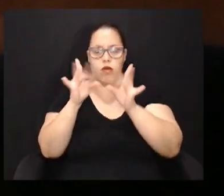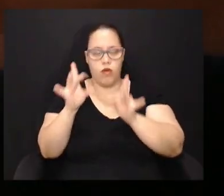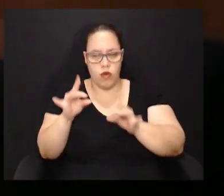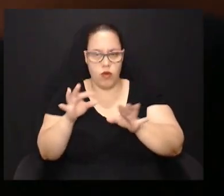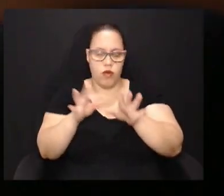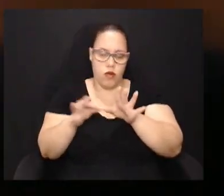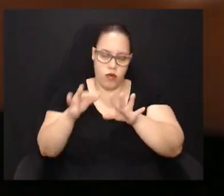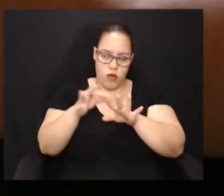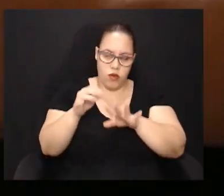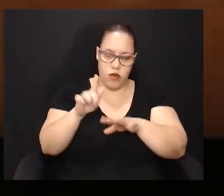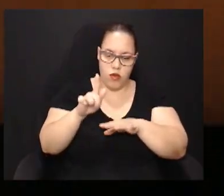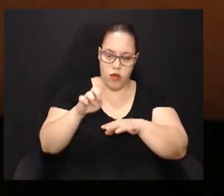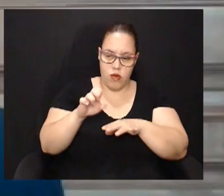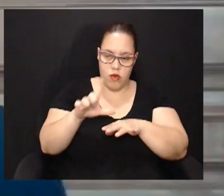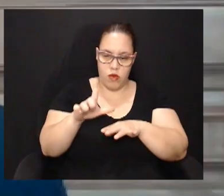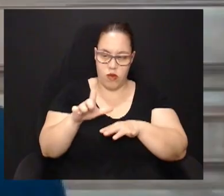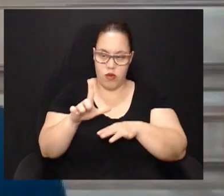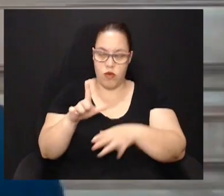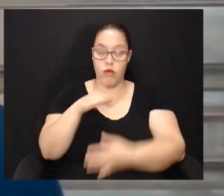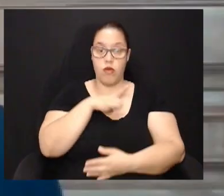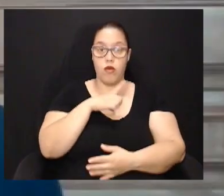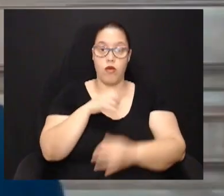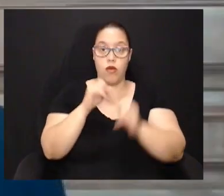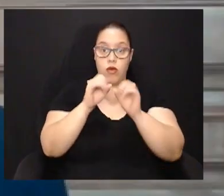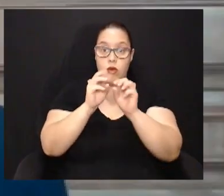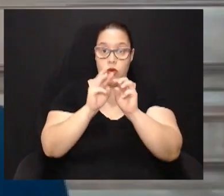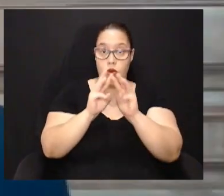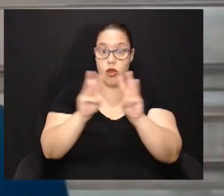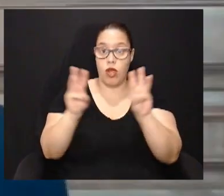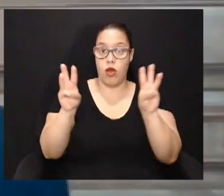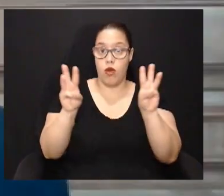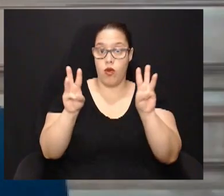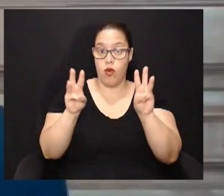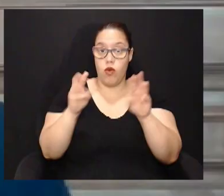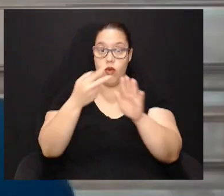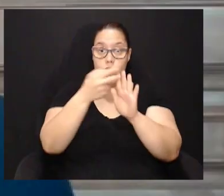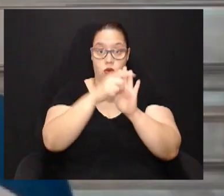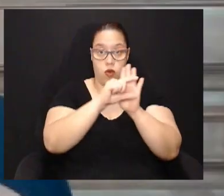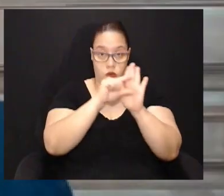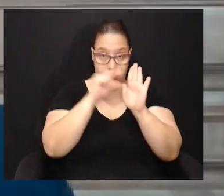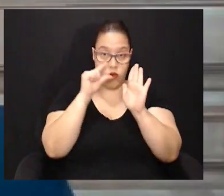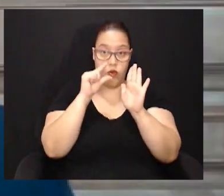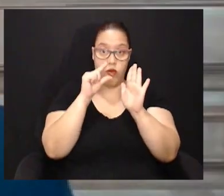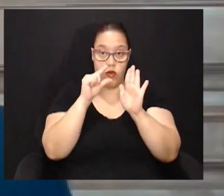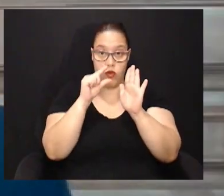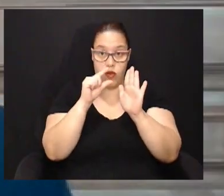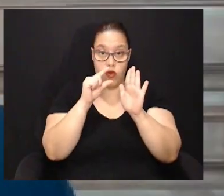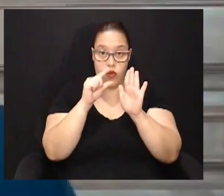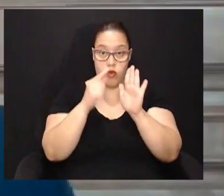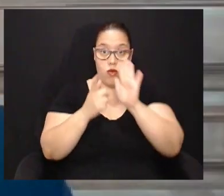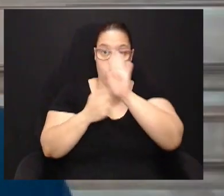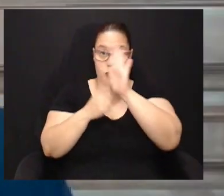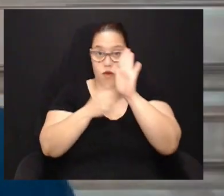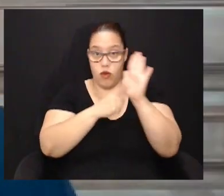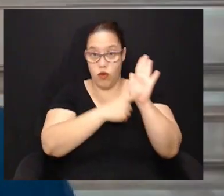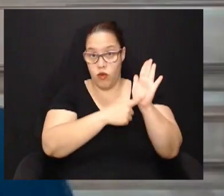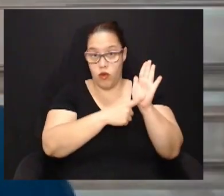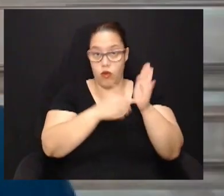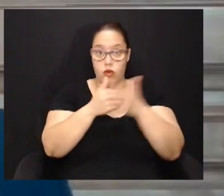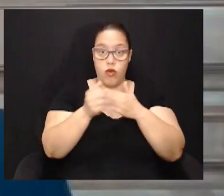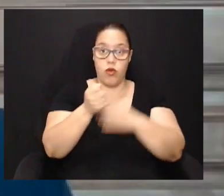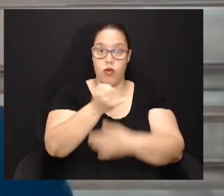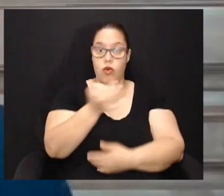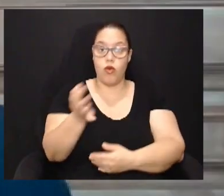falando especificamente das unhas em gel, como eu falei, existe no site da Anvisa uma nota bastante didática que mostra para